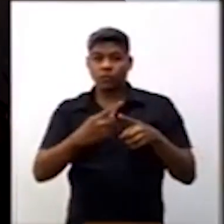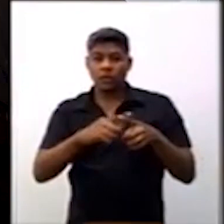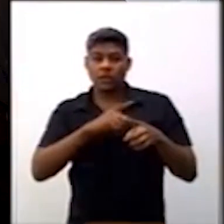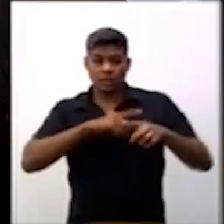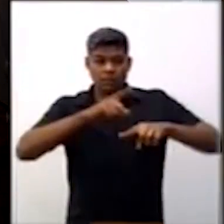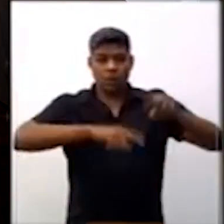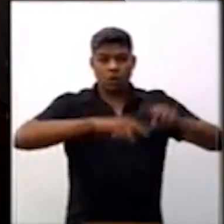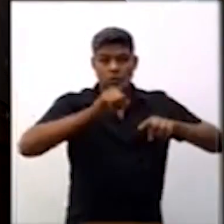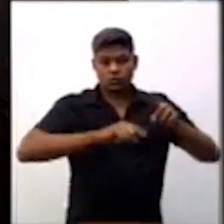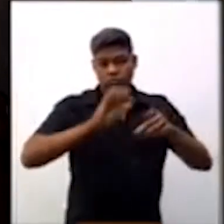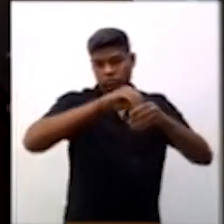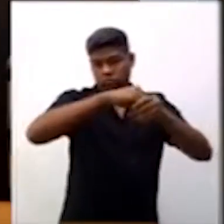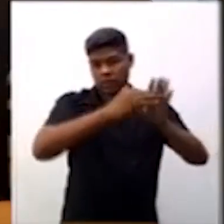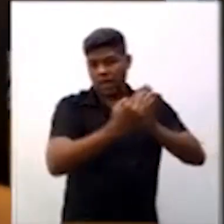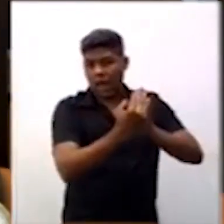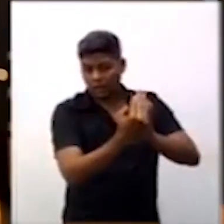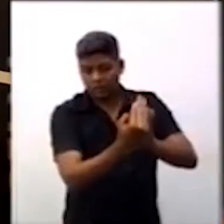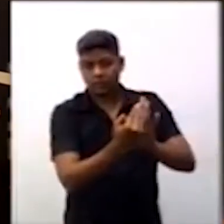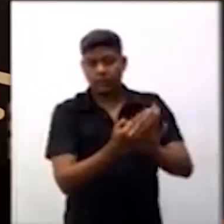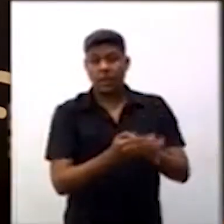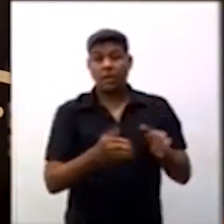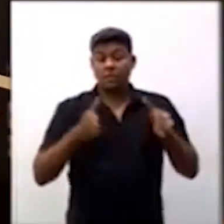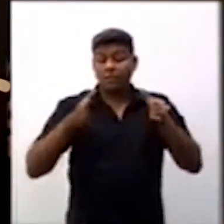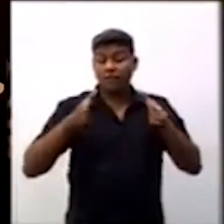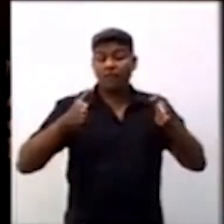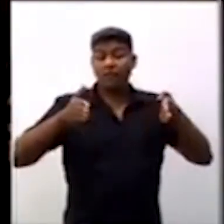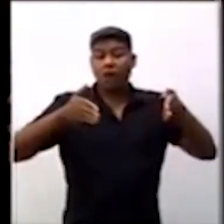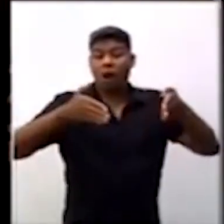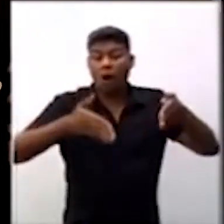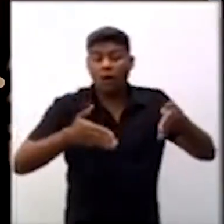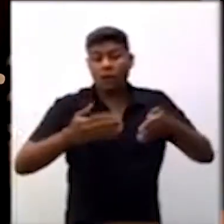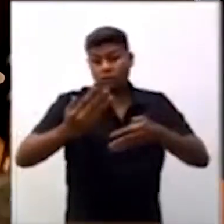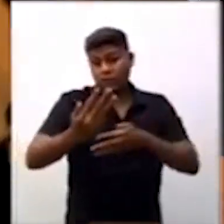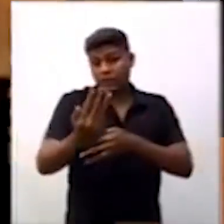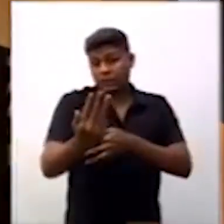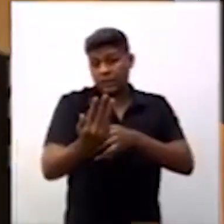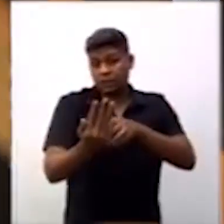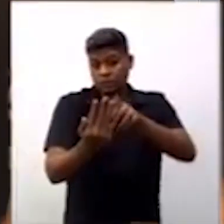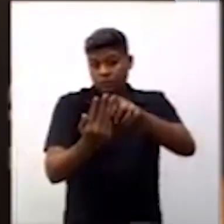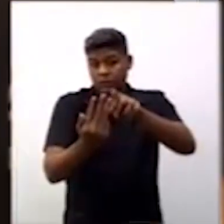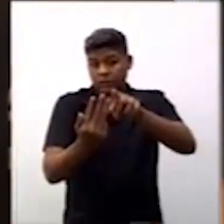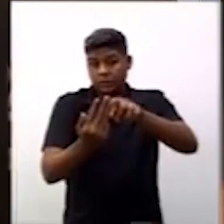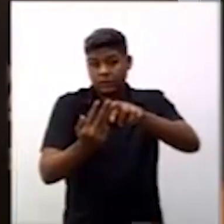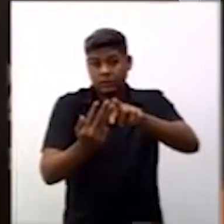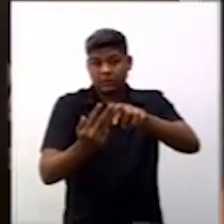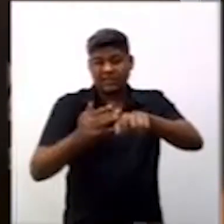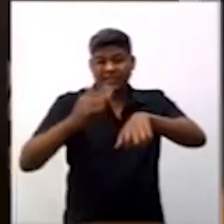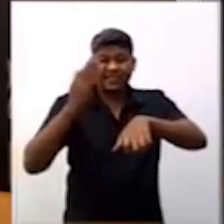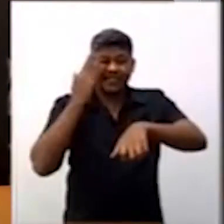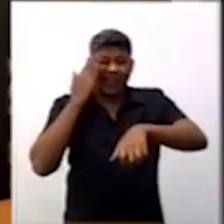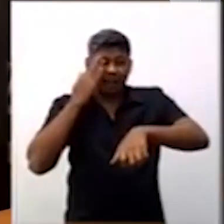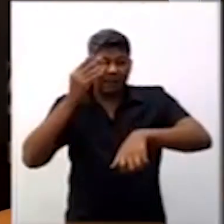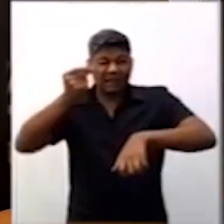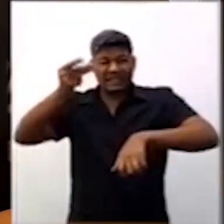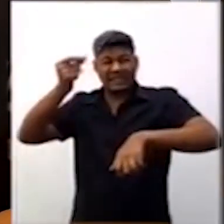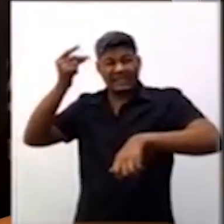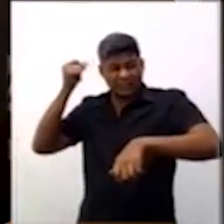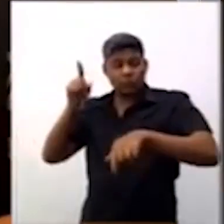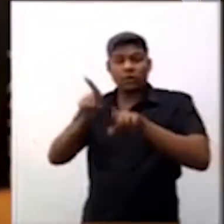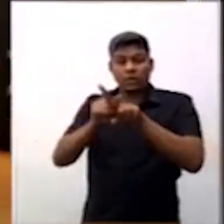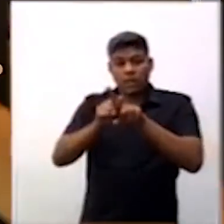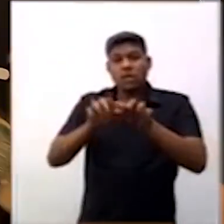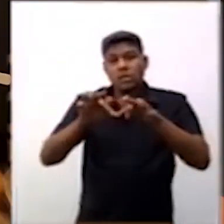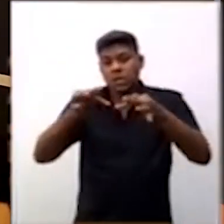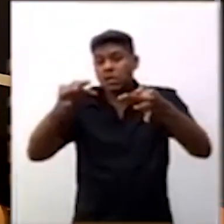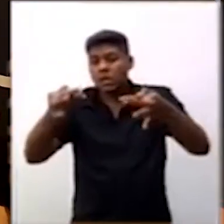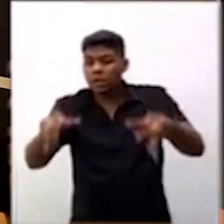aparelhos ligados na casa. E aí eu queria focar no terceiro tipo, provavelmente o mais antigo, o mais simples, mas